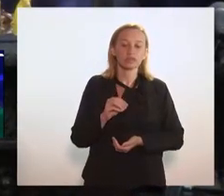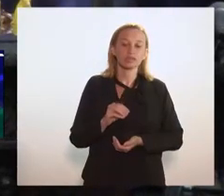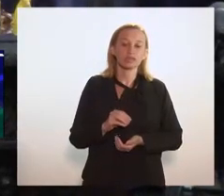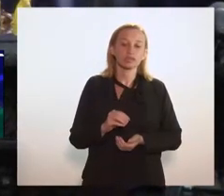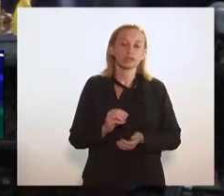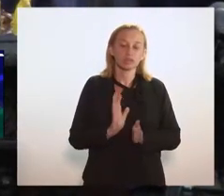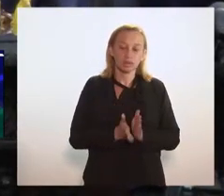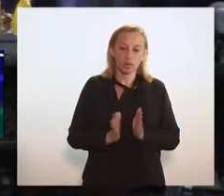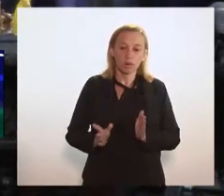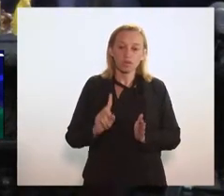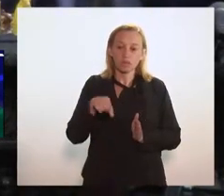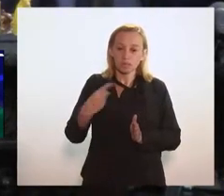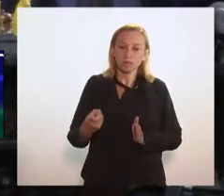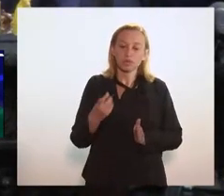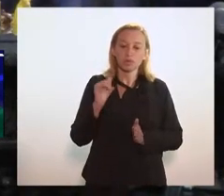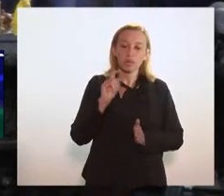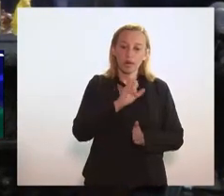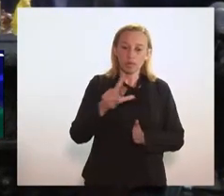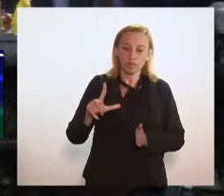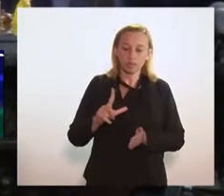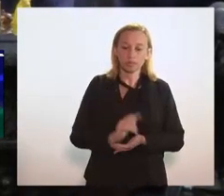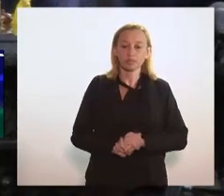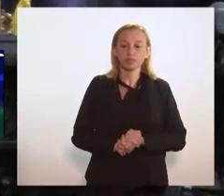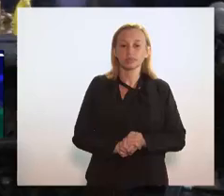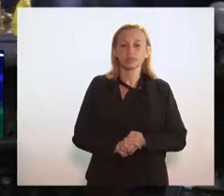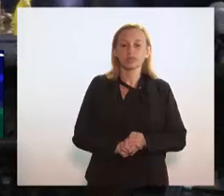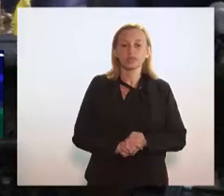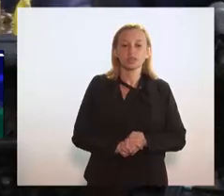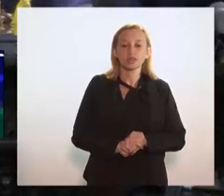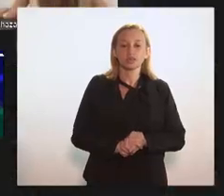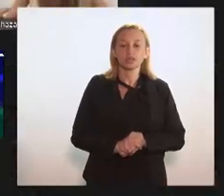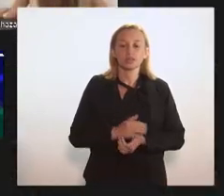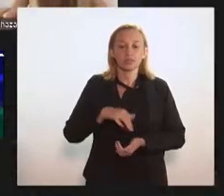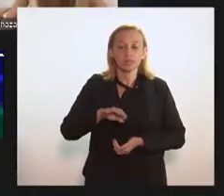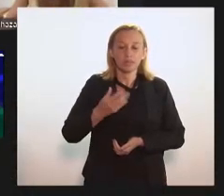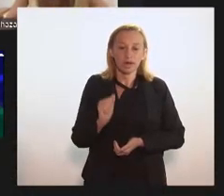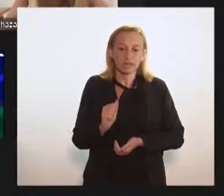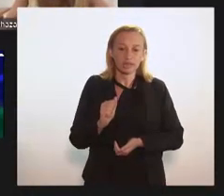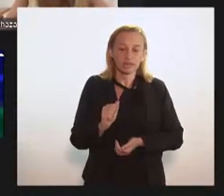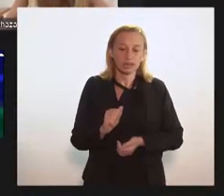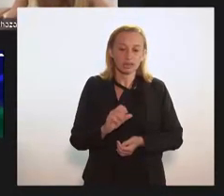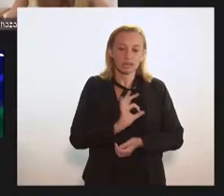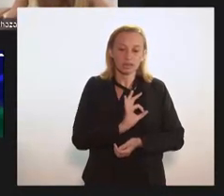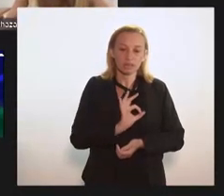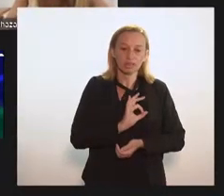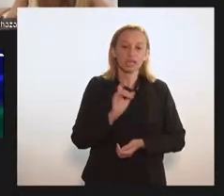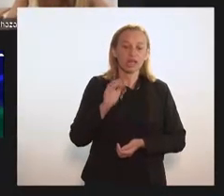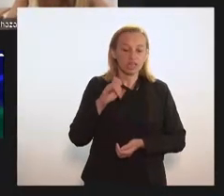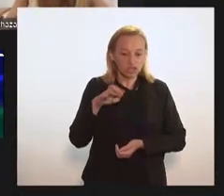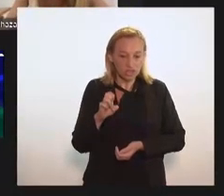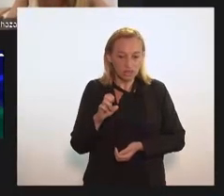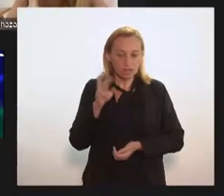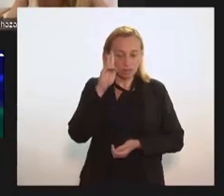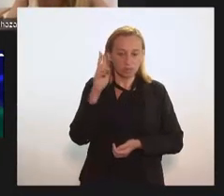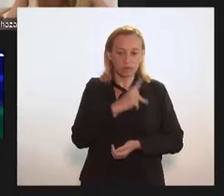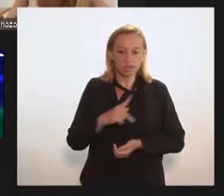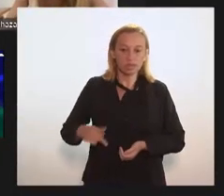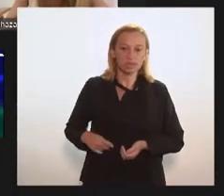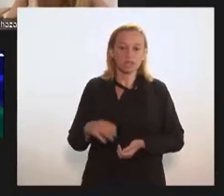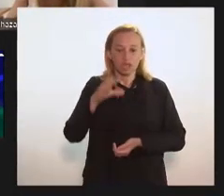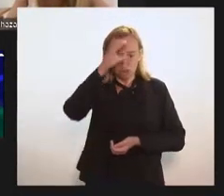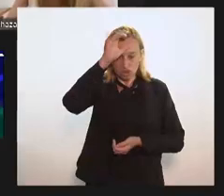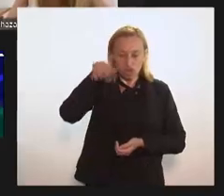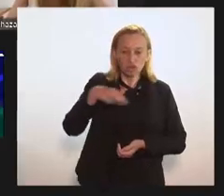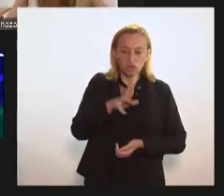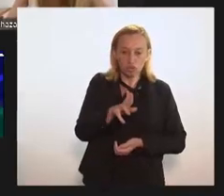de ordem e depois seguida, deputado Paul Bell. Deputada Marta Rocha, pela ordem. Alexandre, presidente, também. A tia Ju também